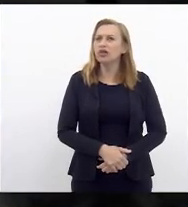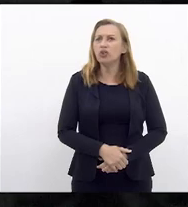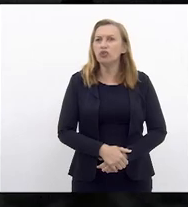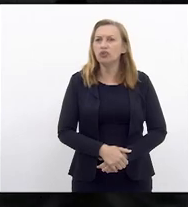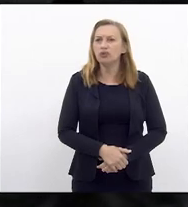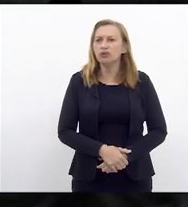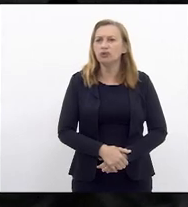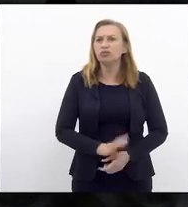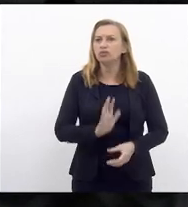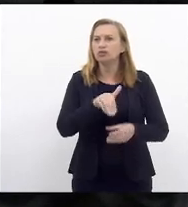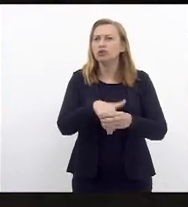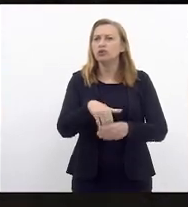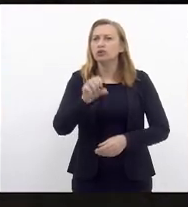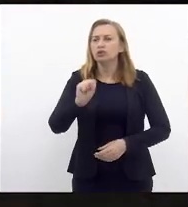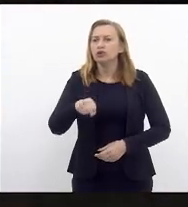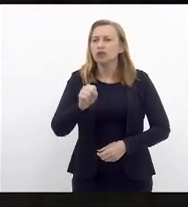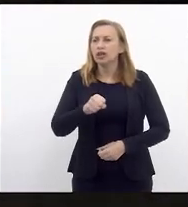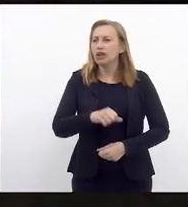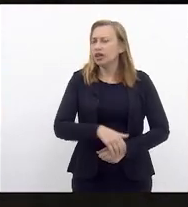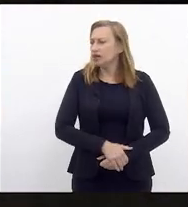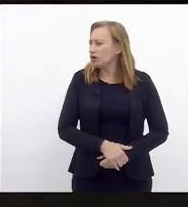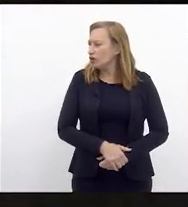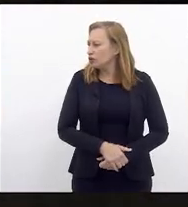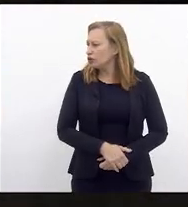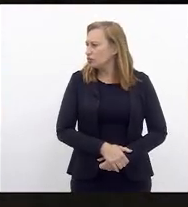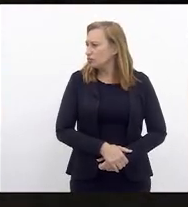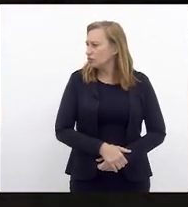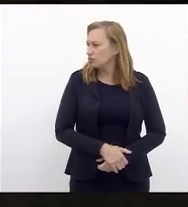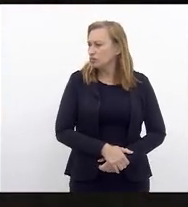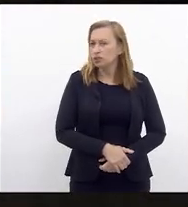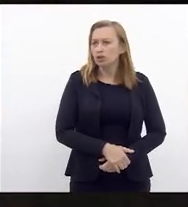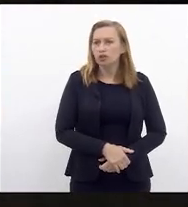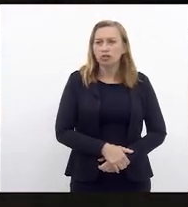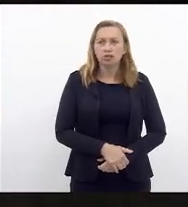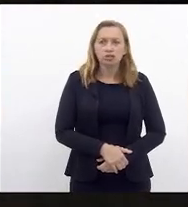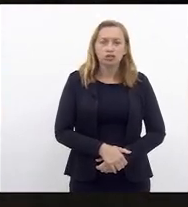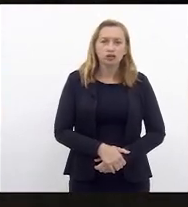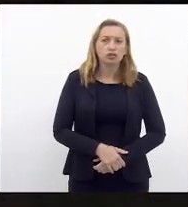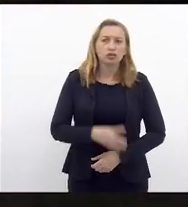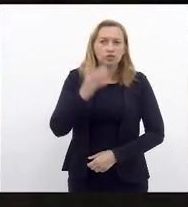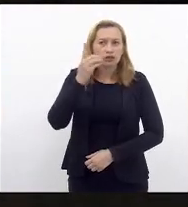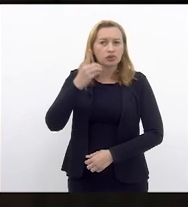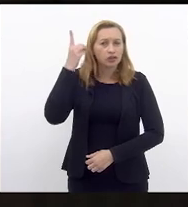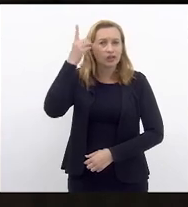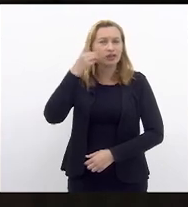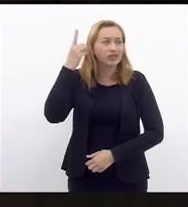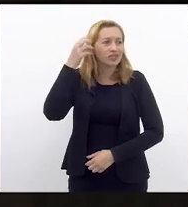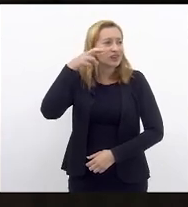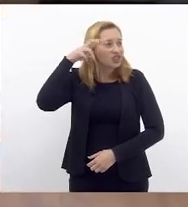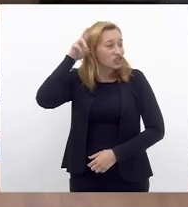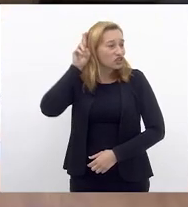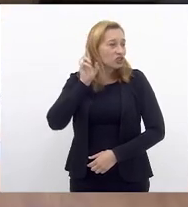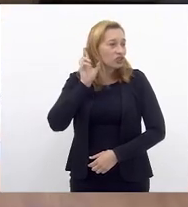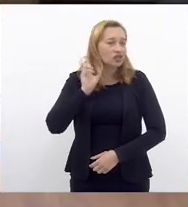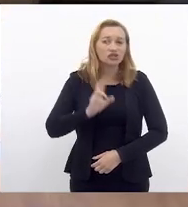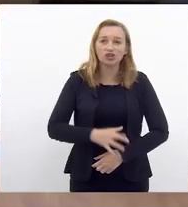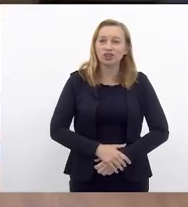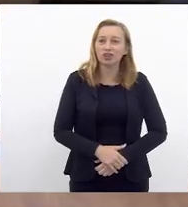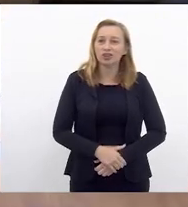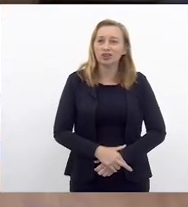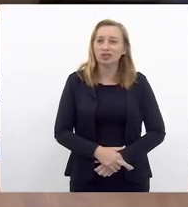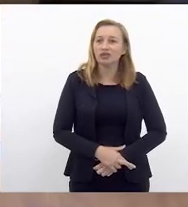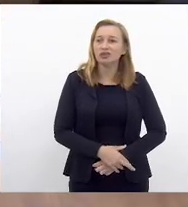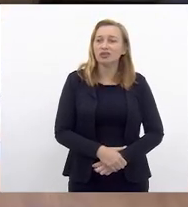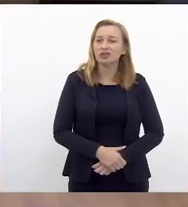Meu voto é sim. Vota sim, deputado Ronaldo Anchieta. Deputada Rosane Félix.